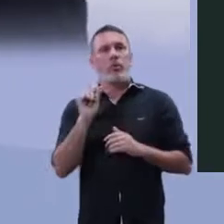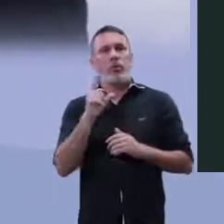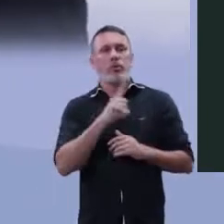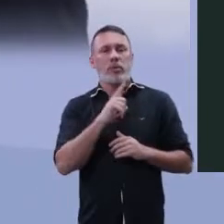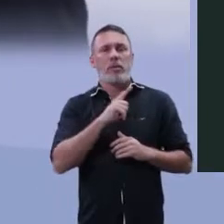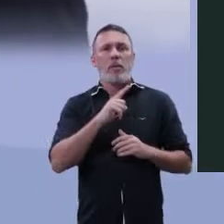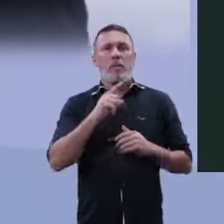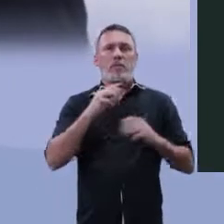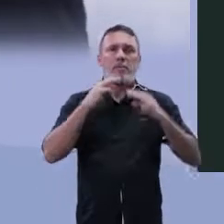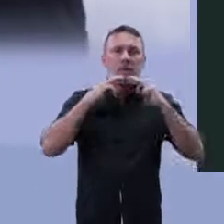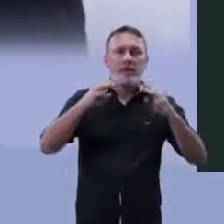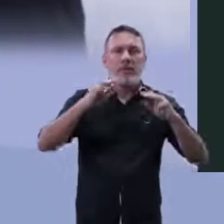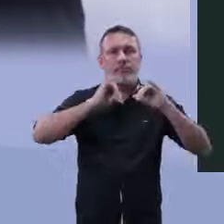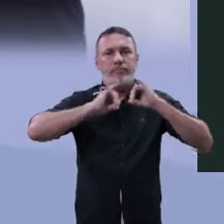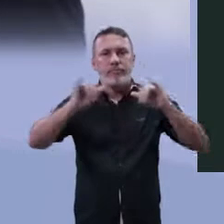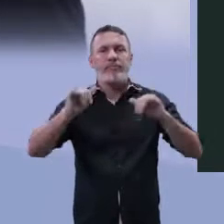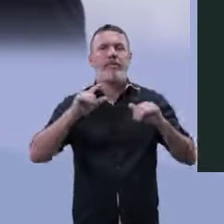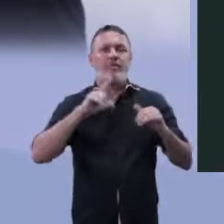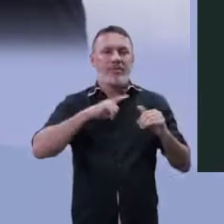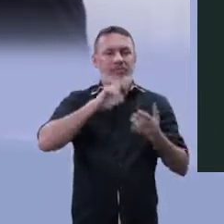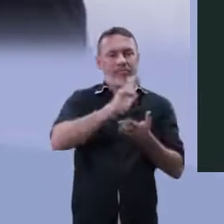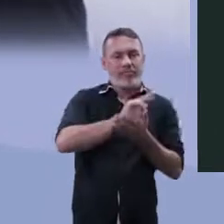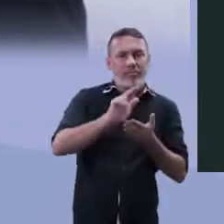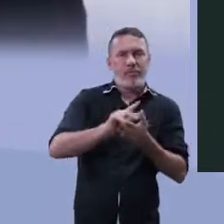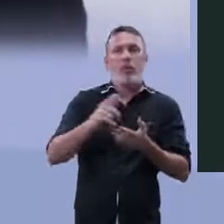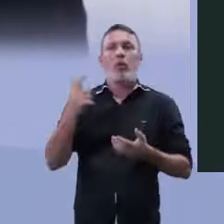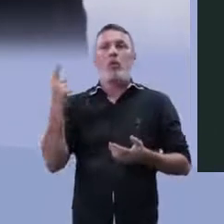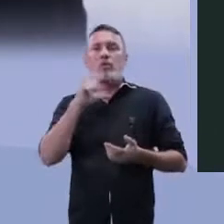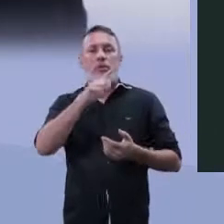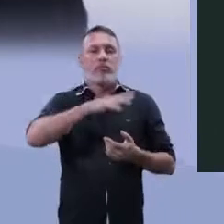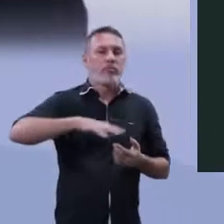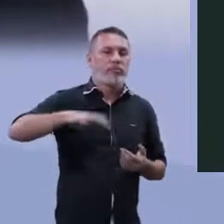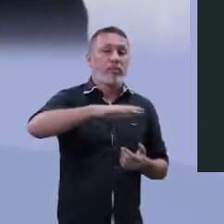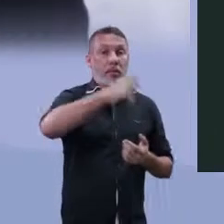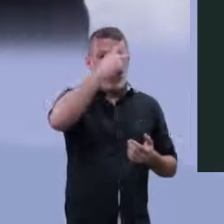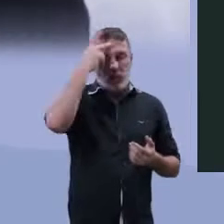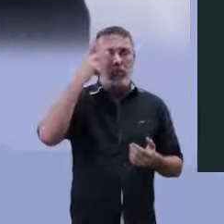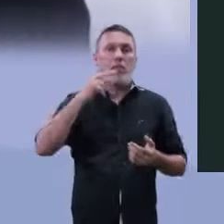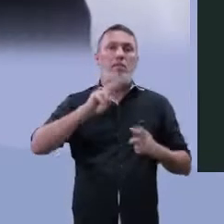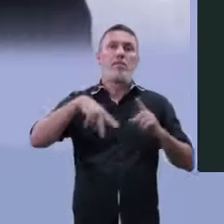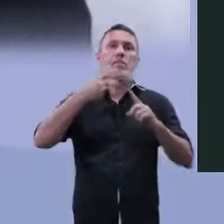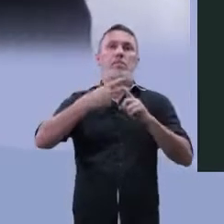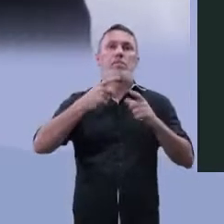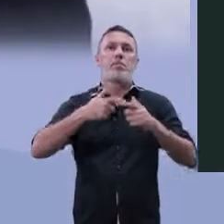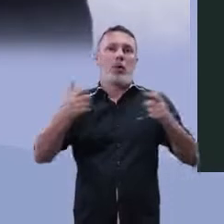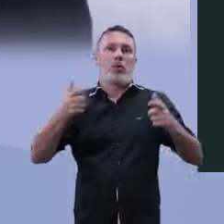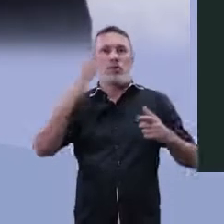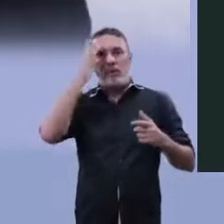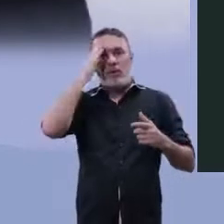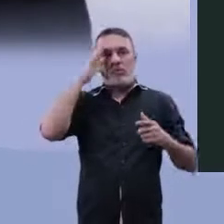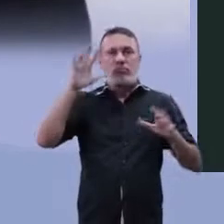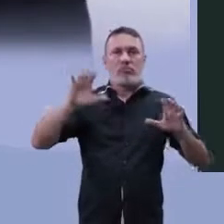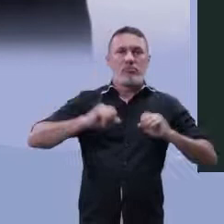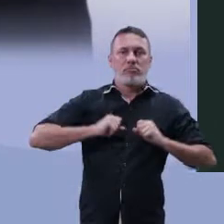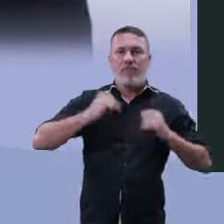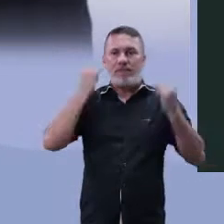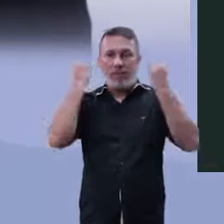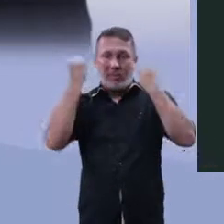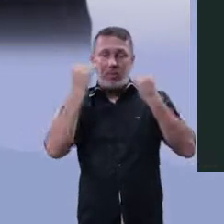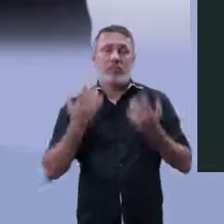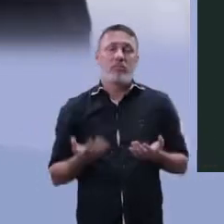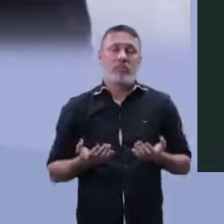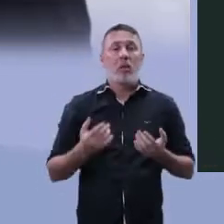redes sociais para fazer com que a mensagem ou essas mensagens cheguem a um público cada vez maior,